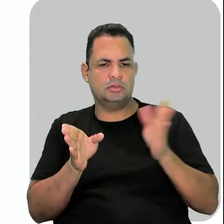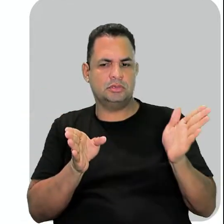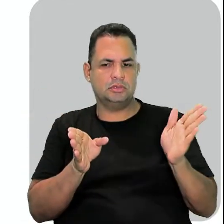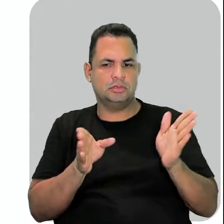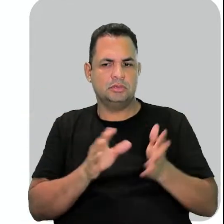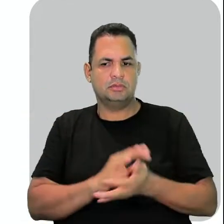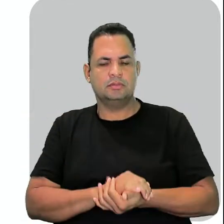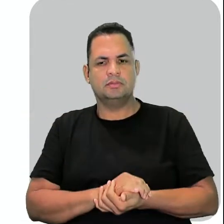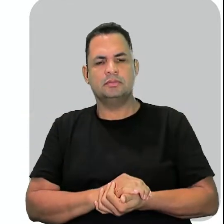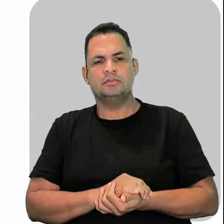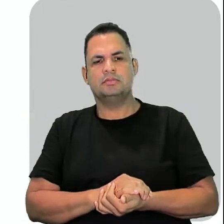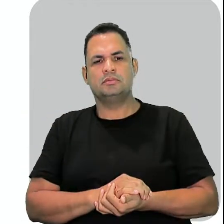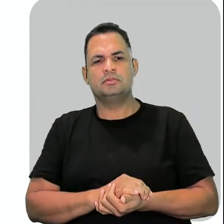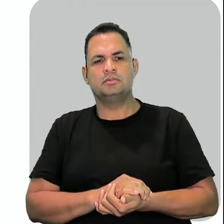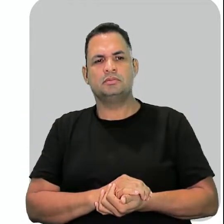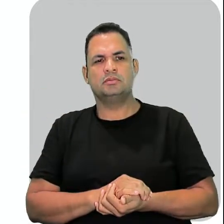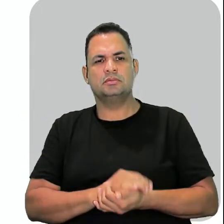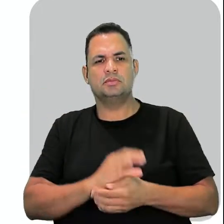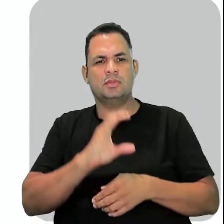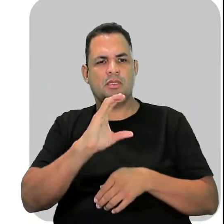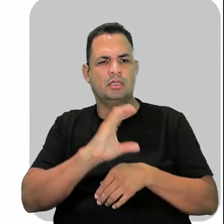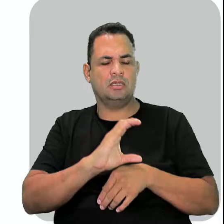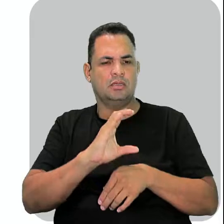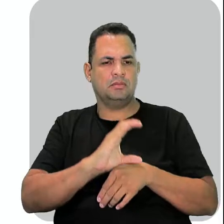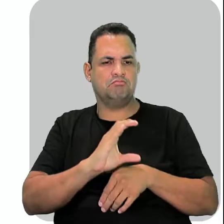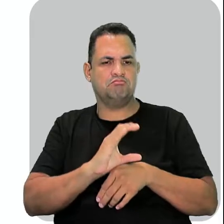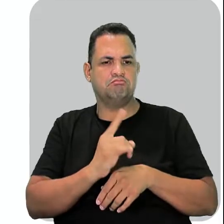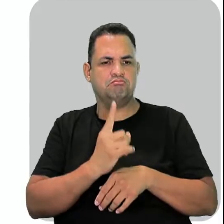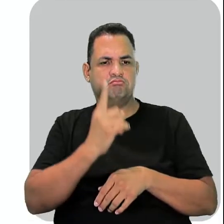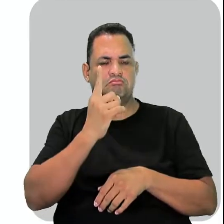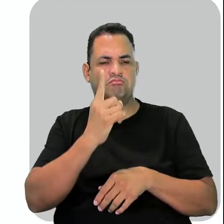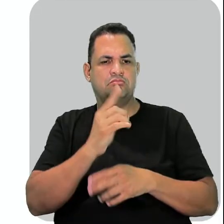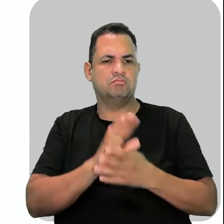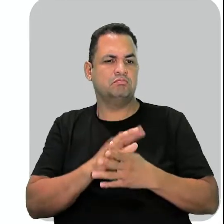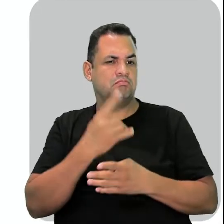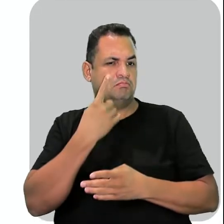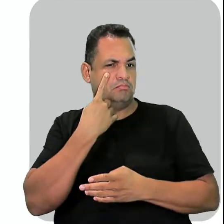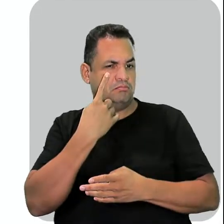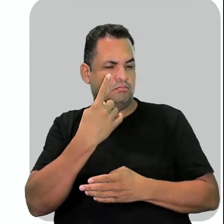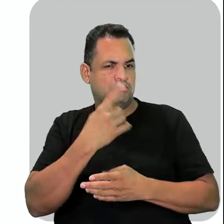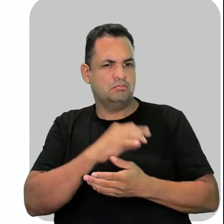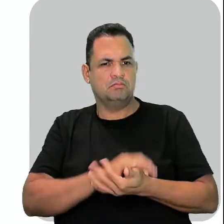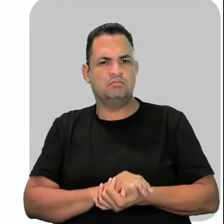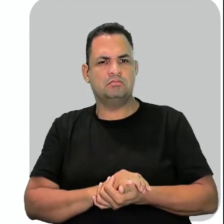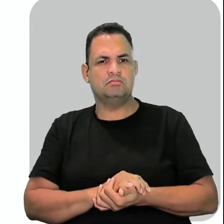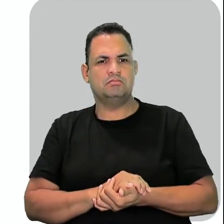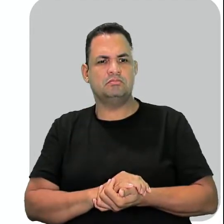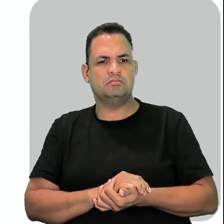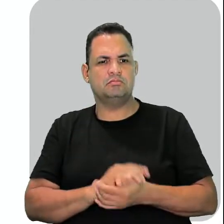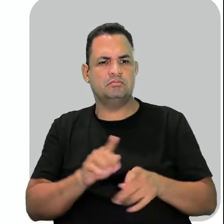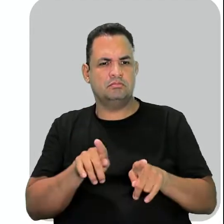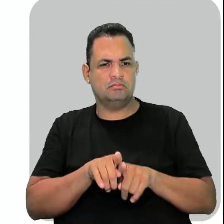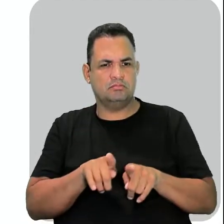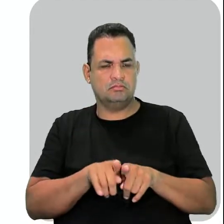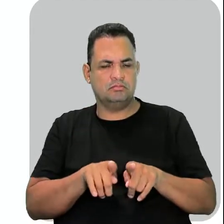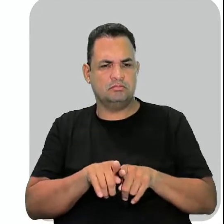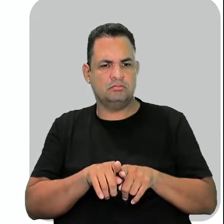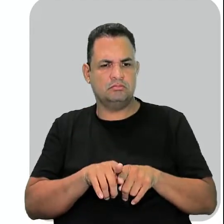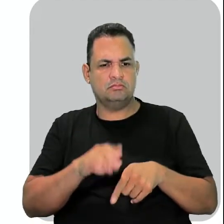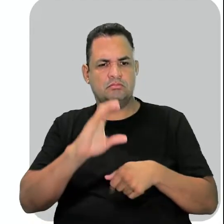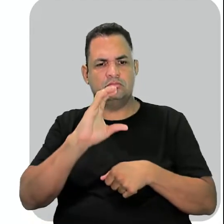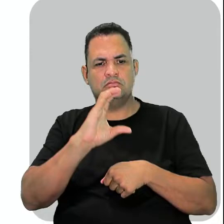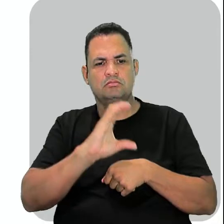esquerda. Esse carbono de cima, por sua vez, se a gente for observar, ele também é um